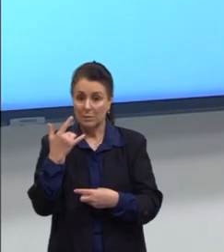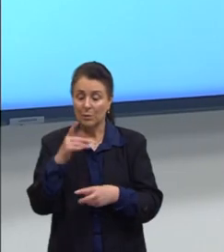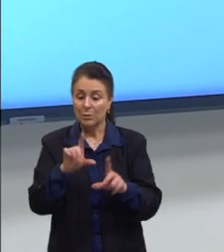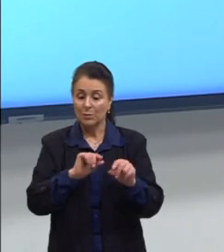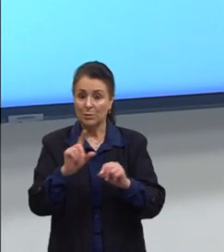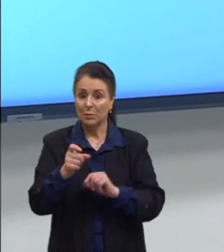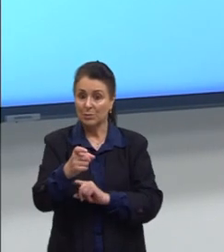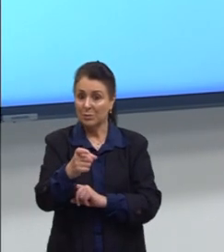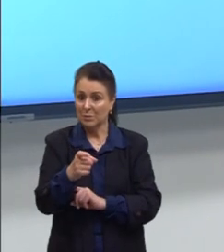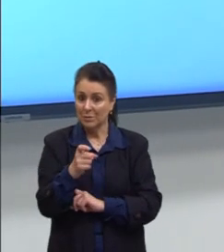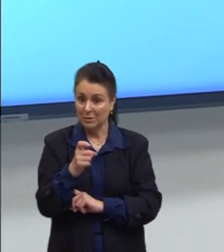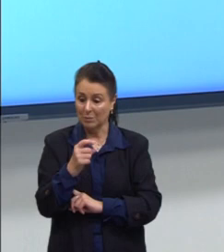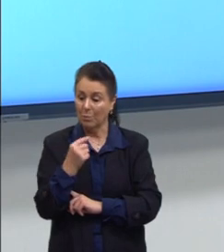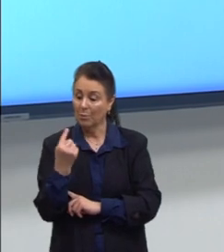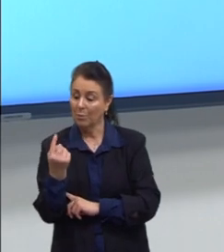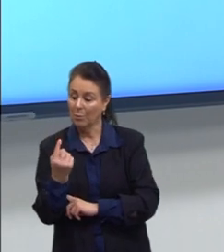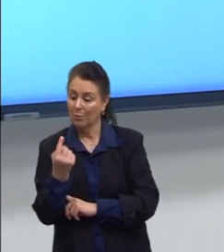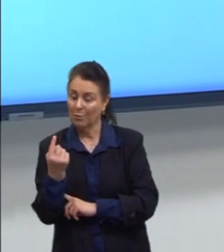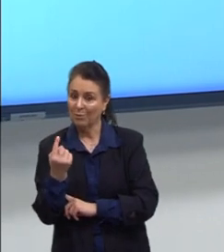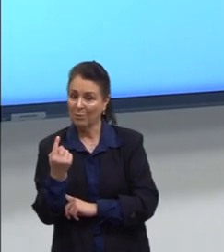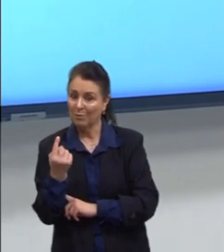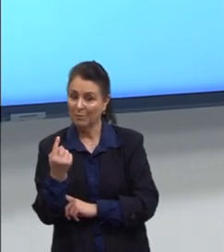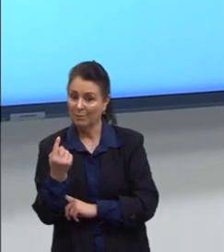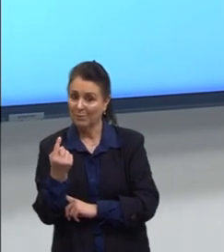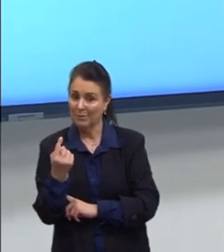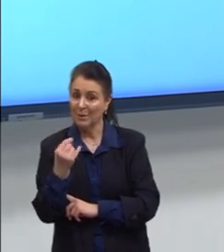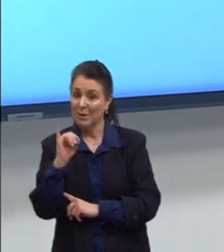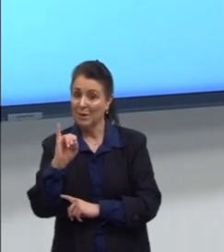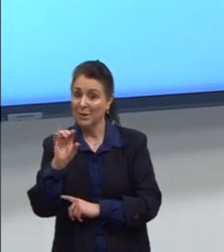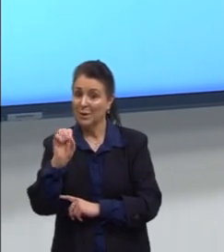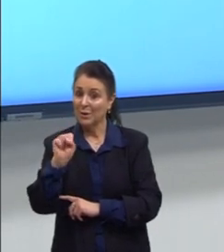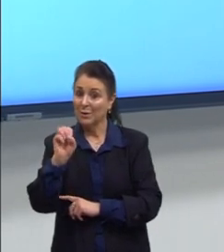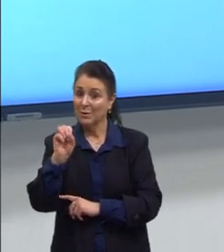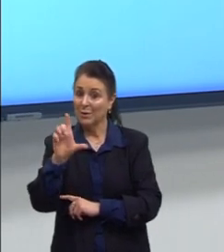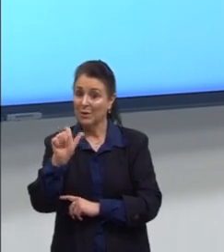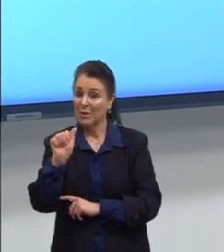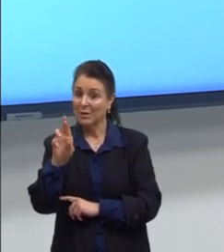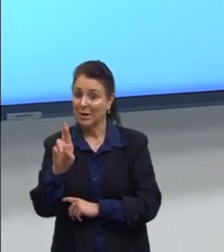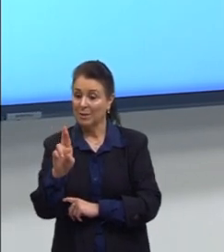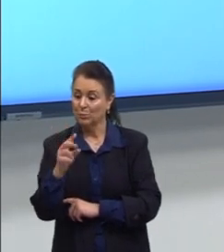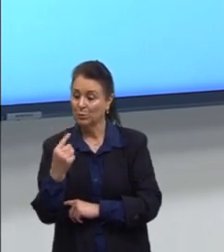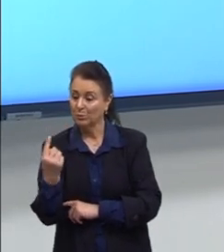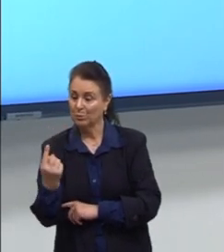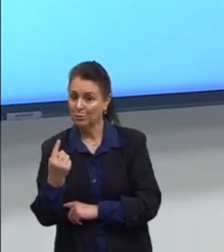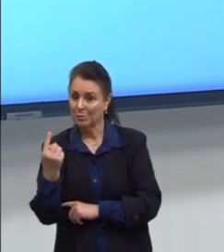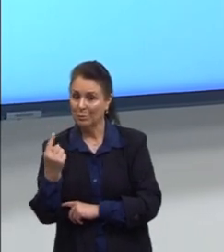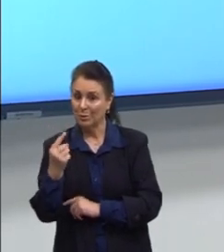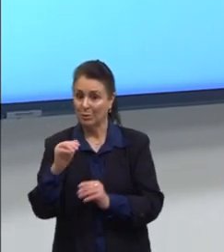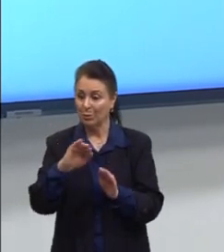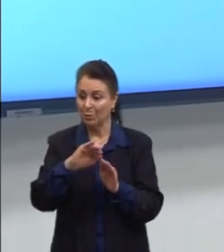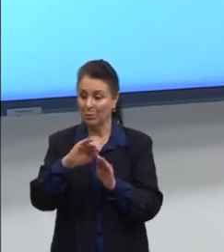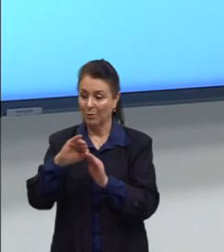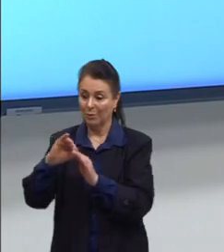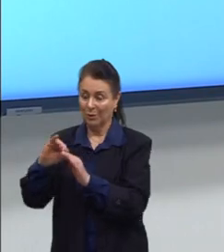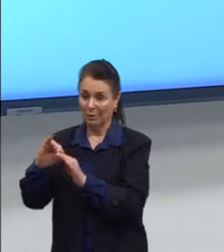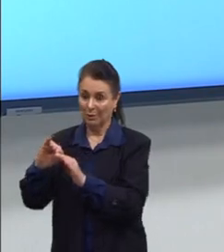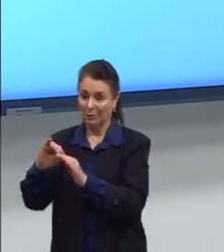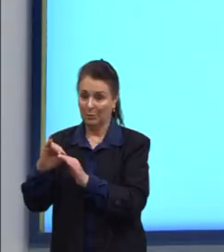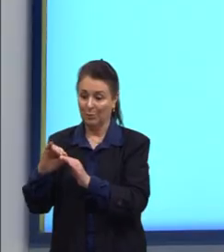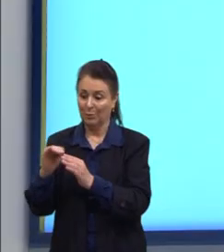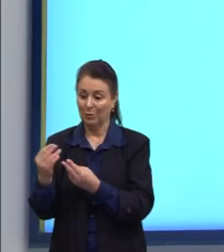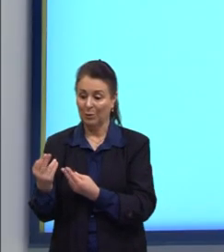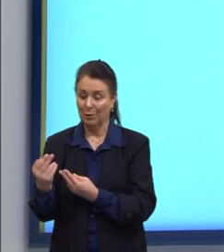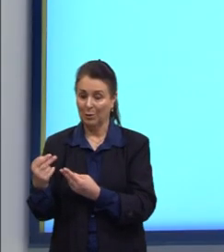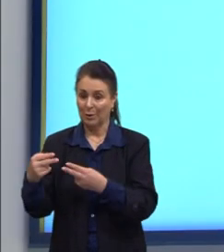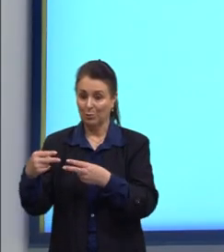escolher o X para isolar Então nós vamos isolar o x deixar ele sozinho em um dos lados da Igualdade então